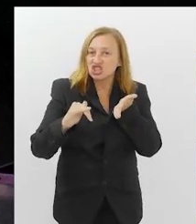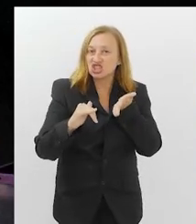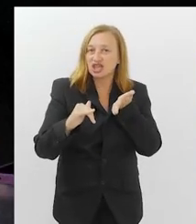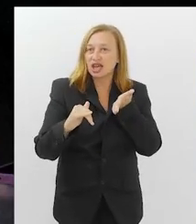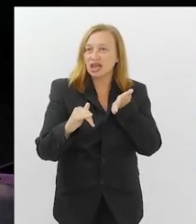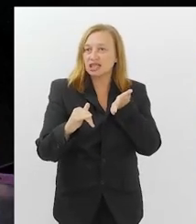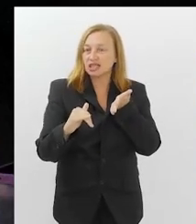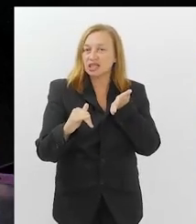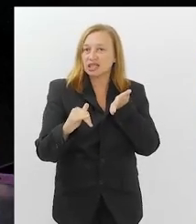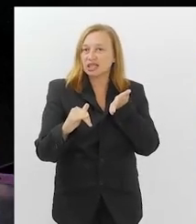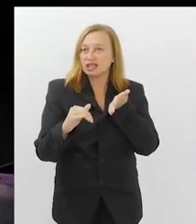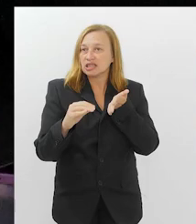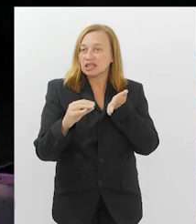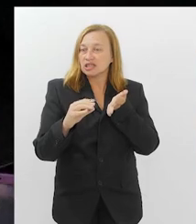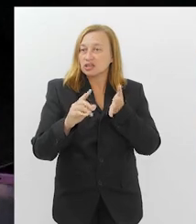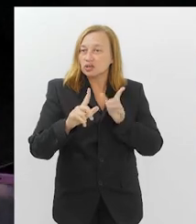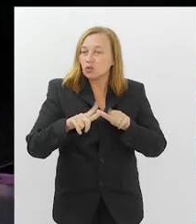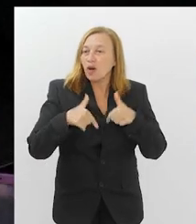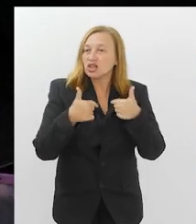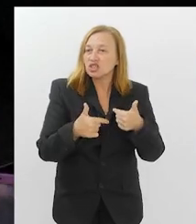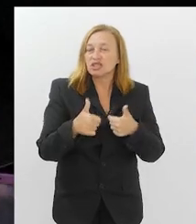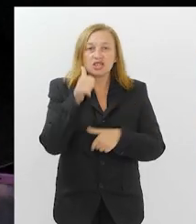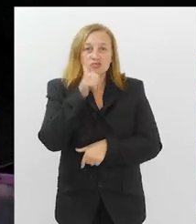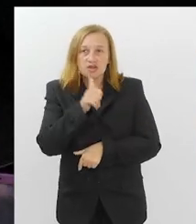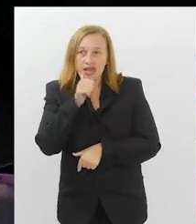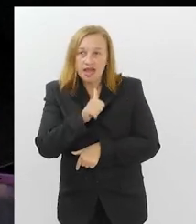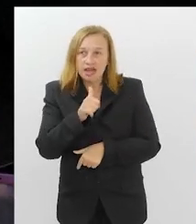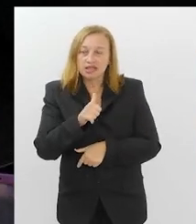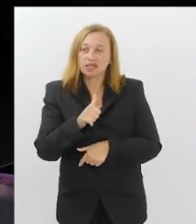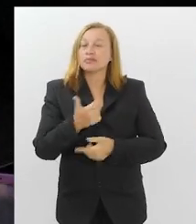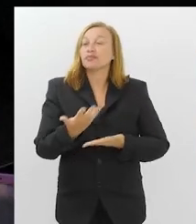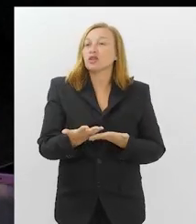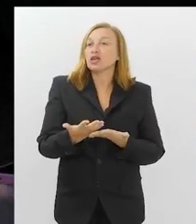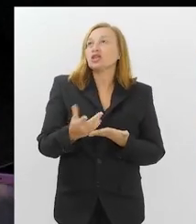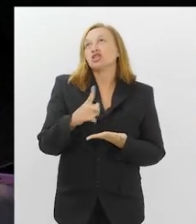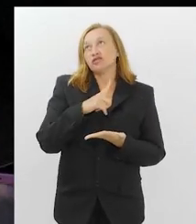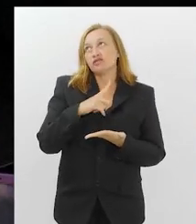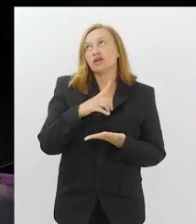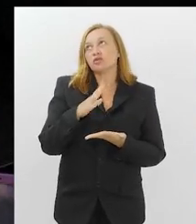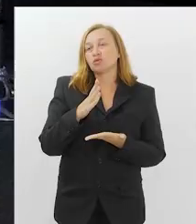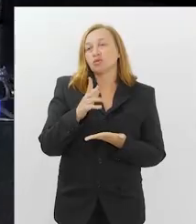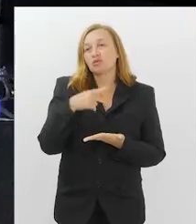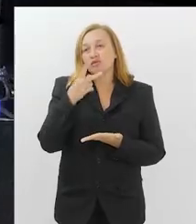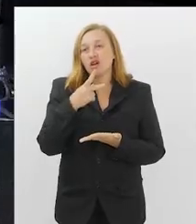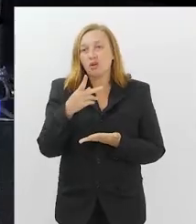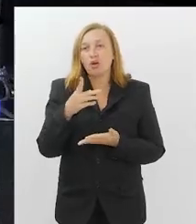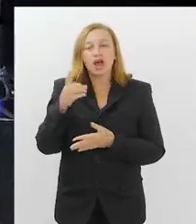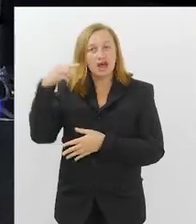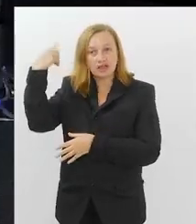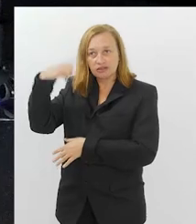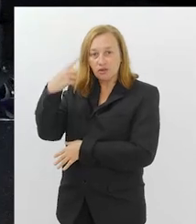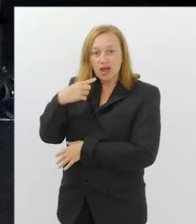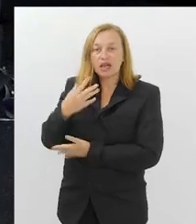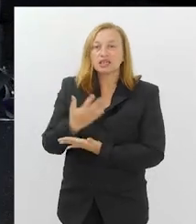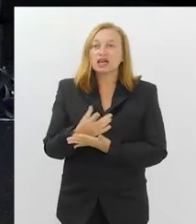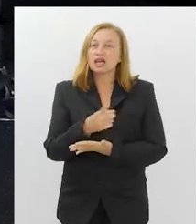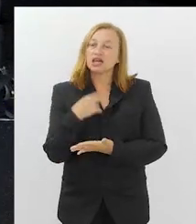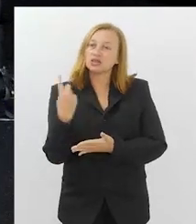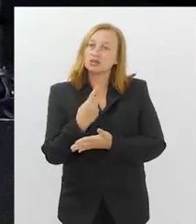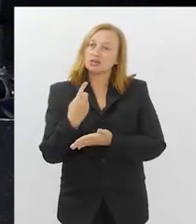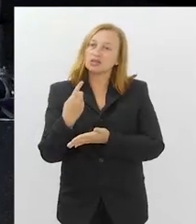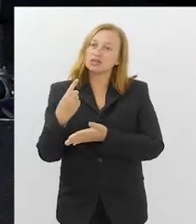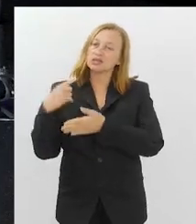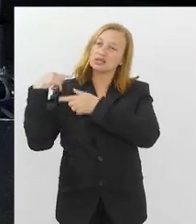da invisibilidade dessas mulheres, que contribui tanto, nós tivemos aí, como bem falou a doutora, as